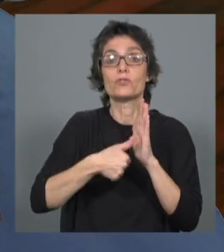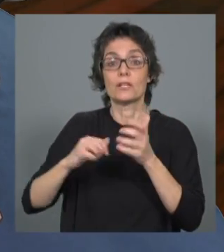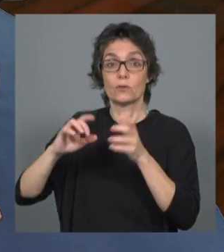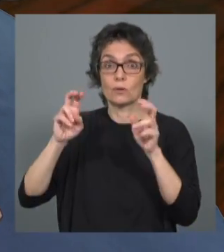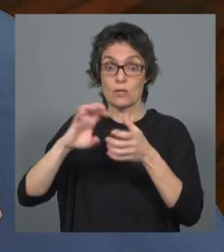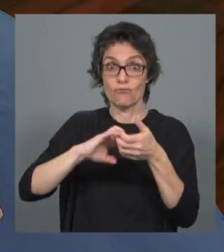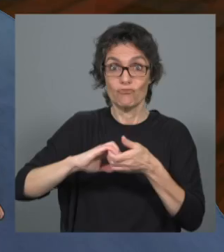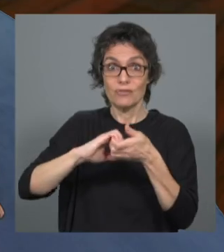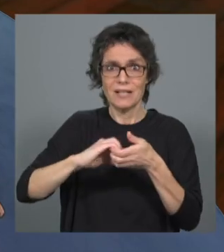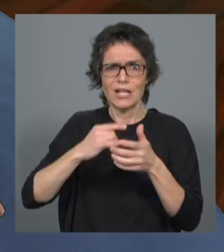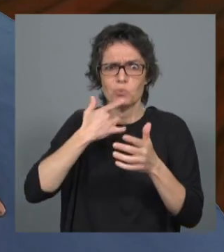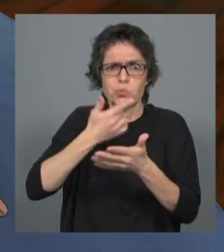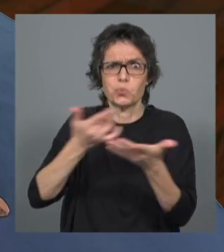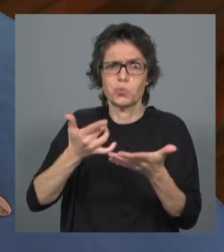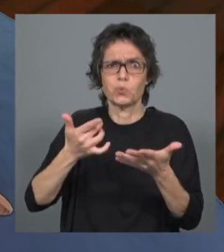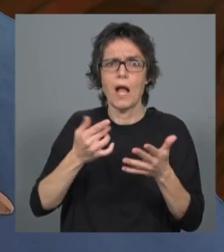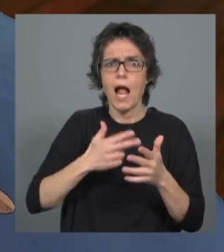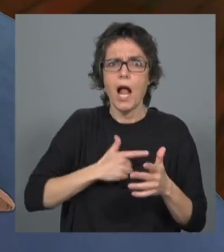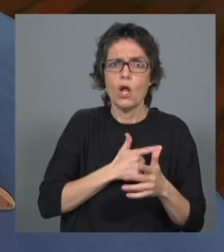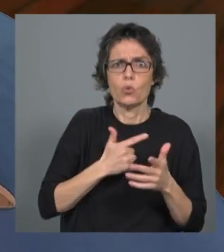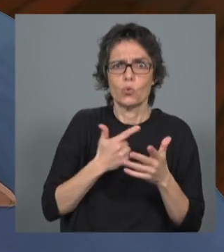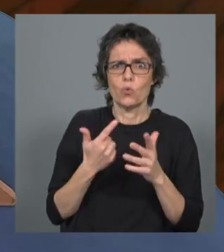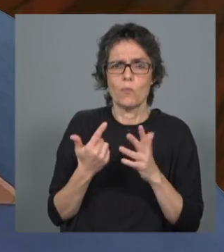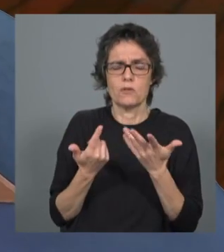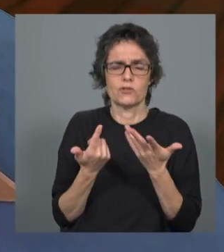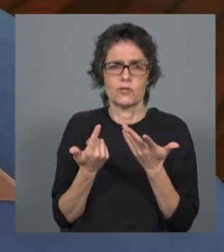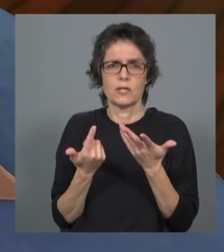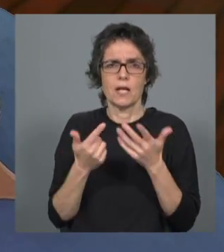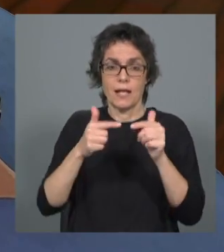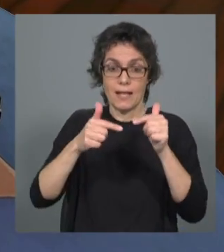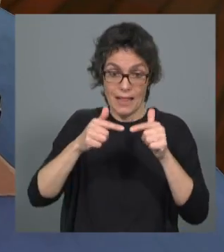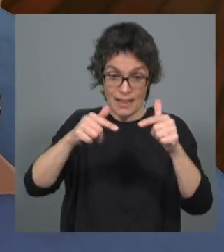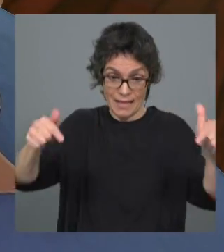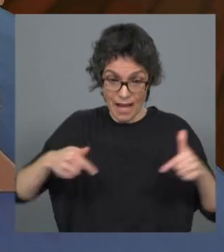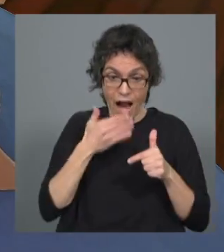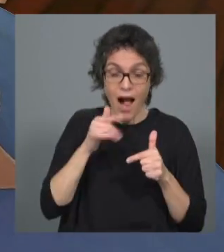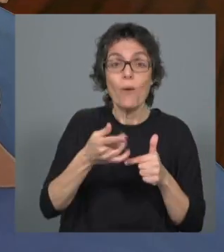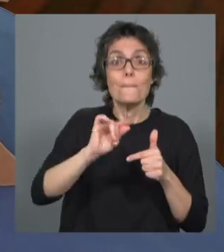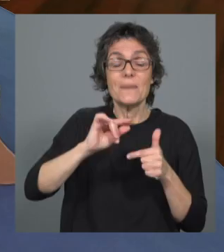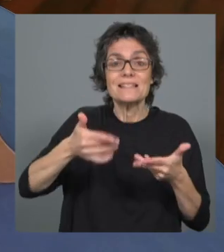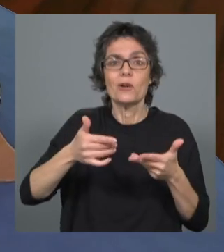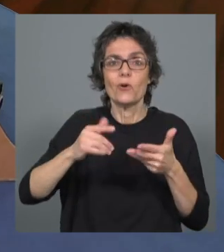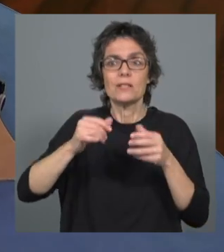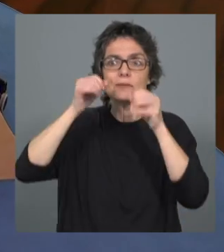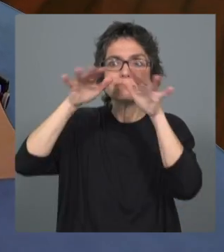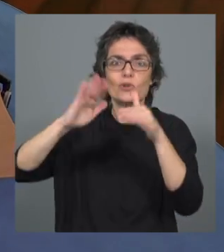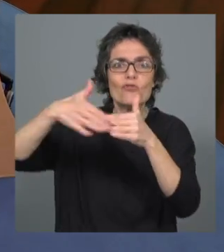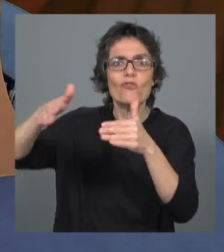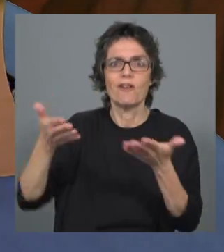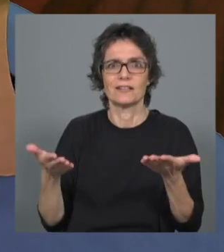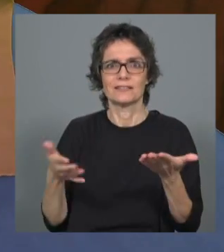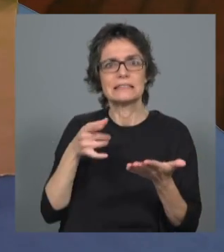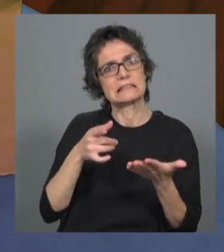começaram a acontecer em turmas mais novas, dentro do espaço de sala de aula, mas que já estão no exterior. Isso é extraordinário porque, de facto, foi